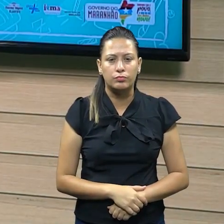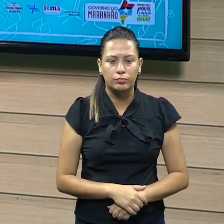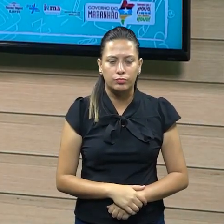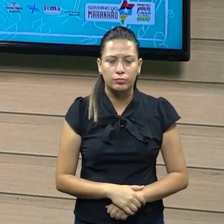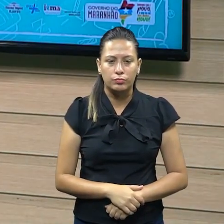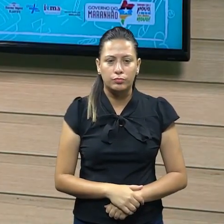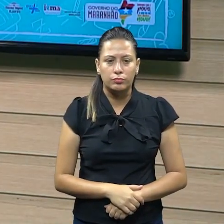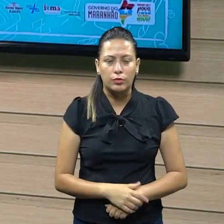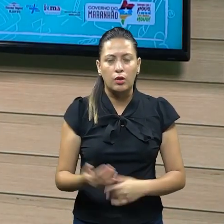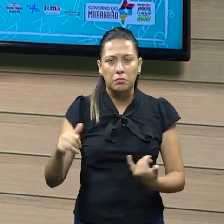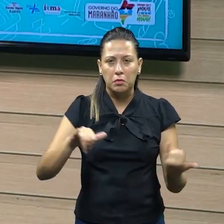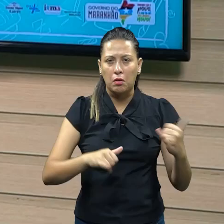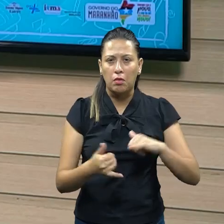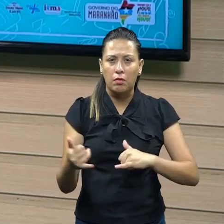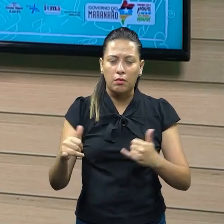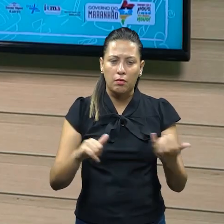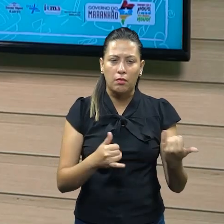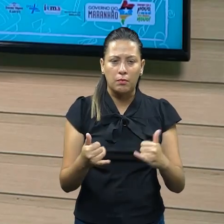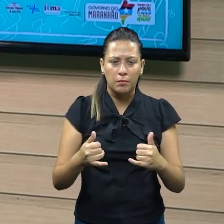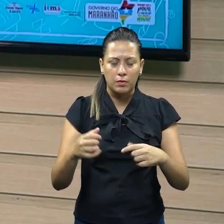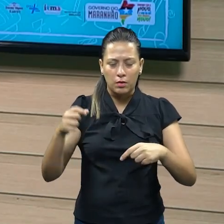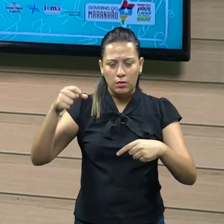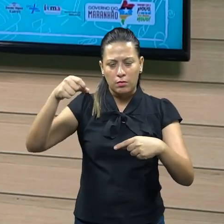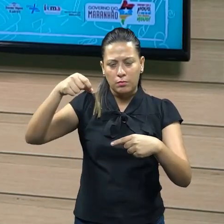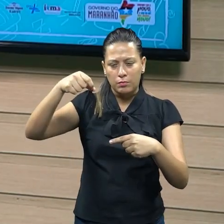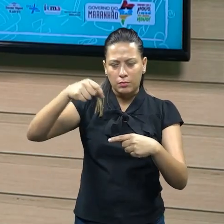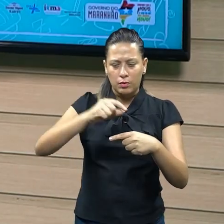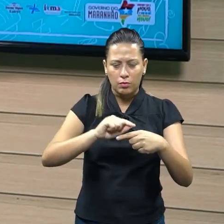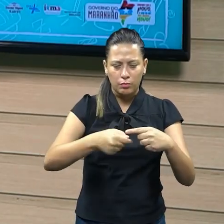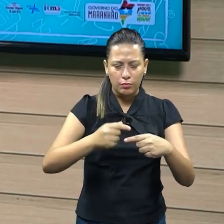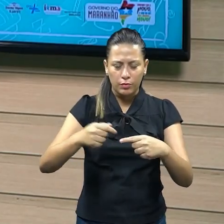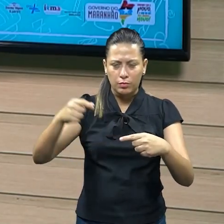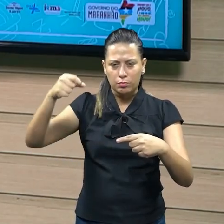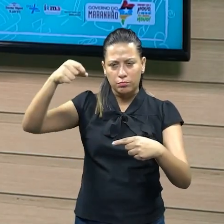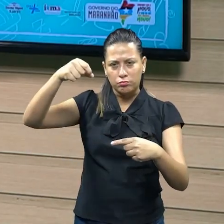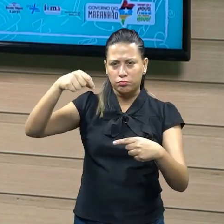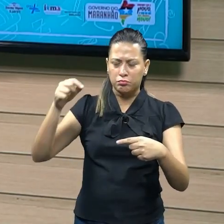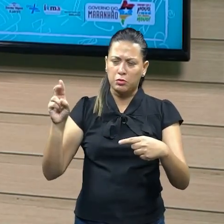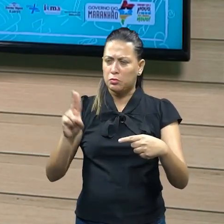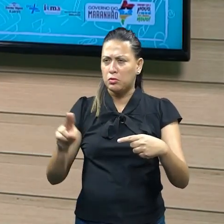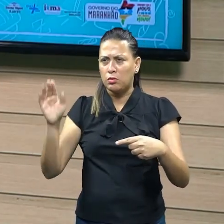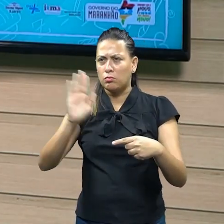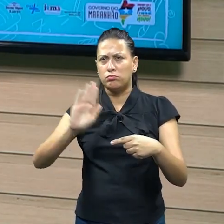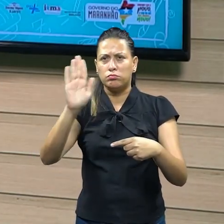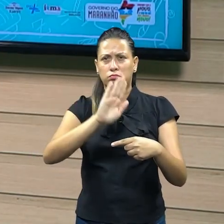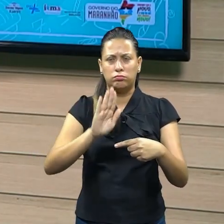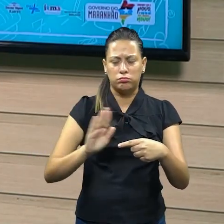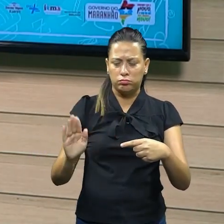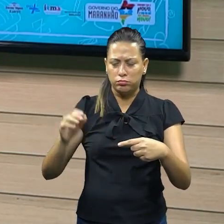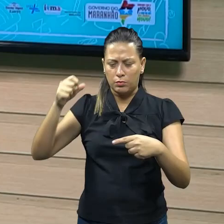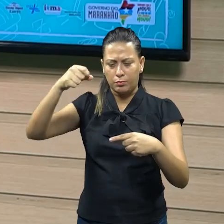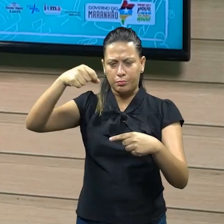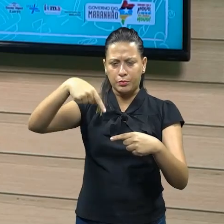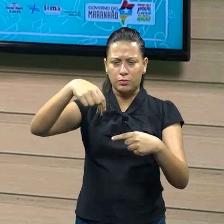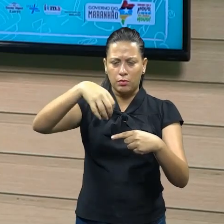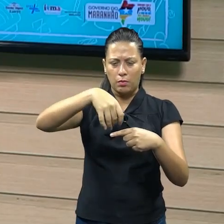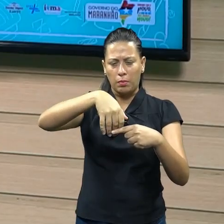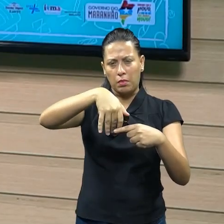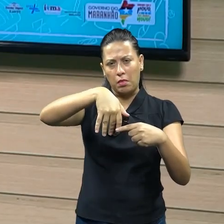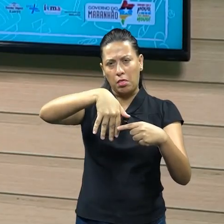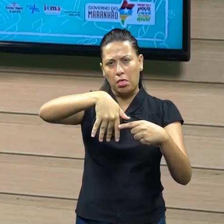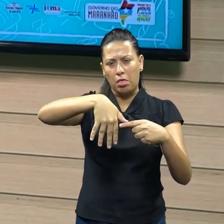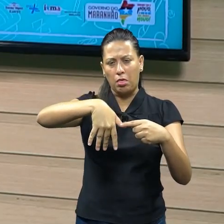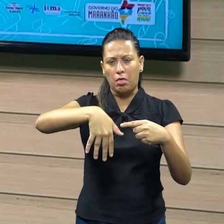Produtos químicos. Tá? Corrosão, pingou ali algum produto químico que a pessoa esteja passando no local, pingou,